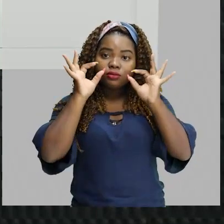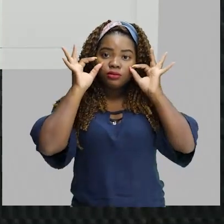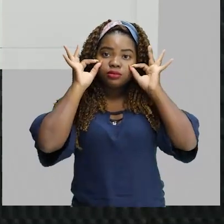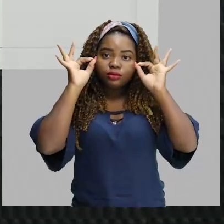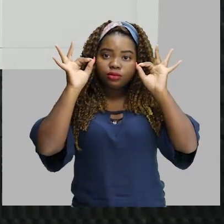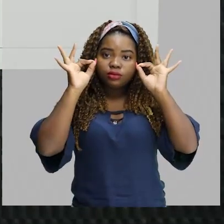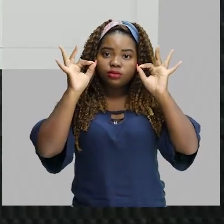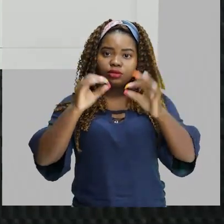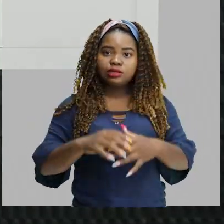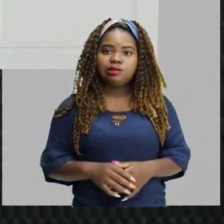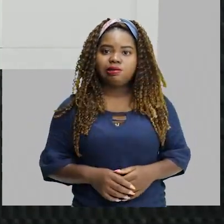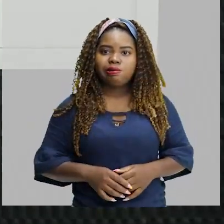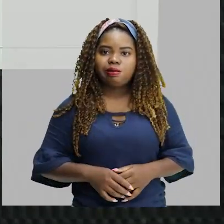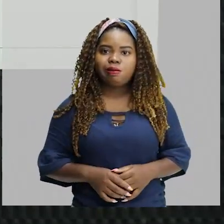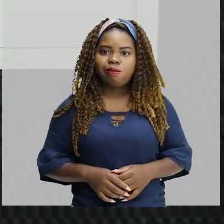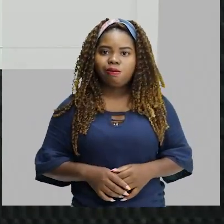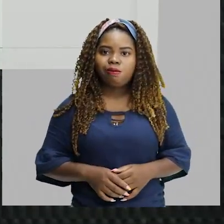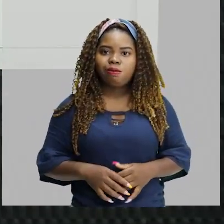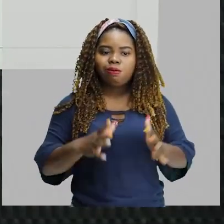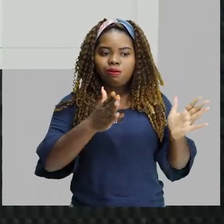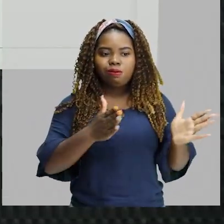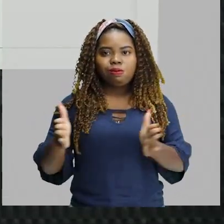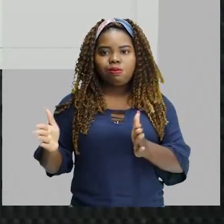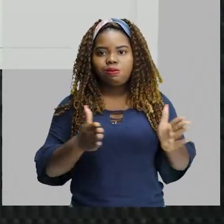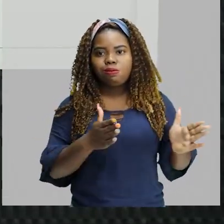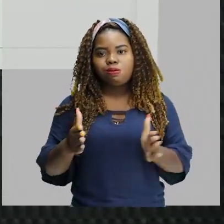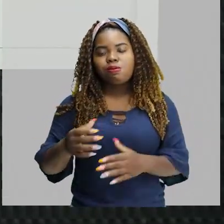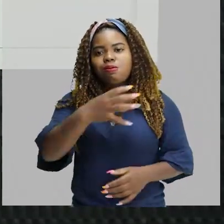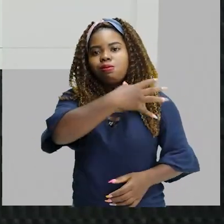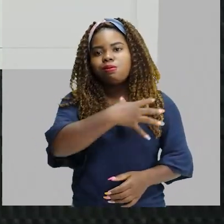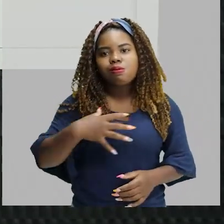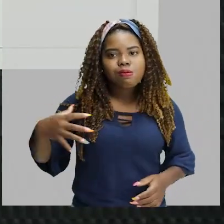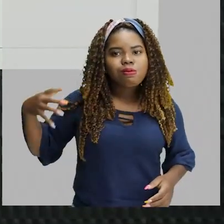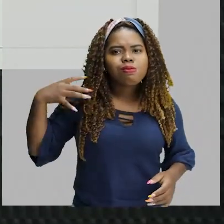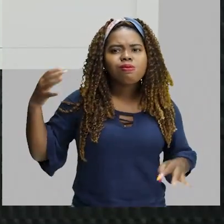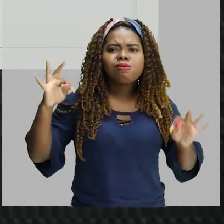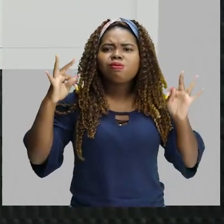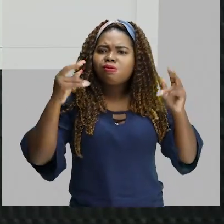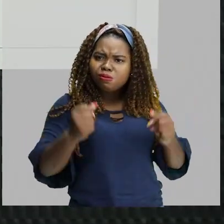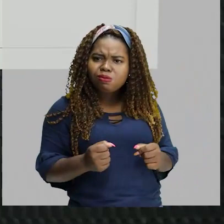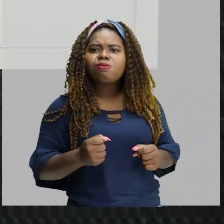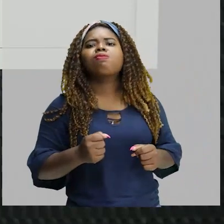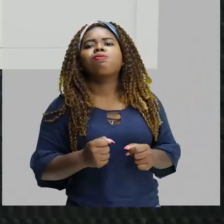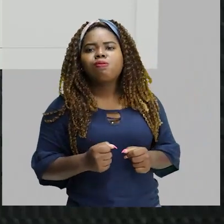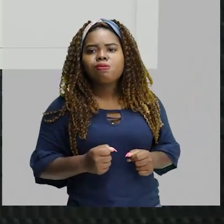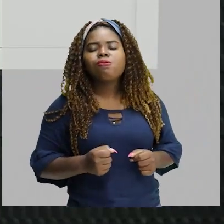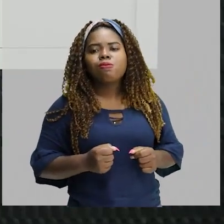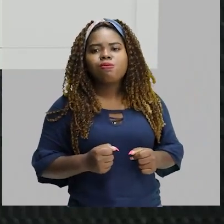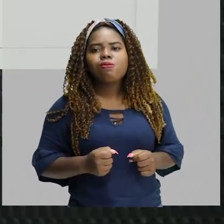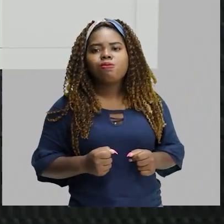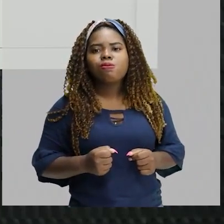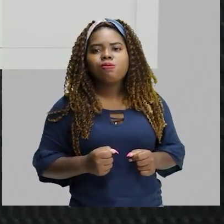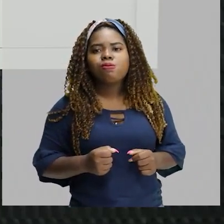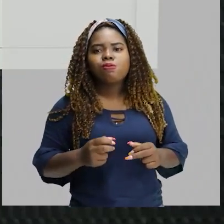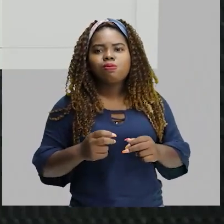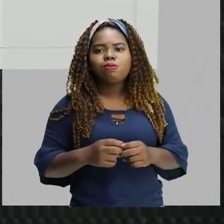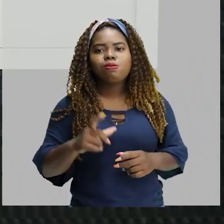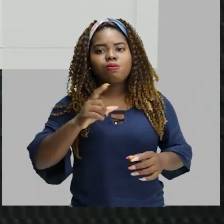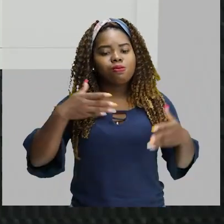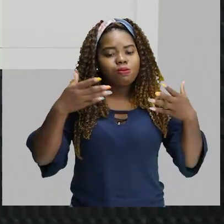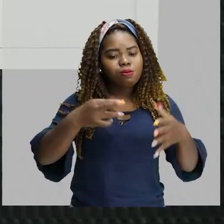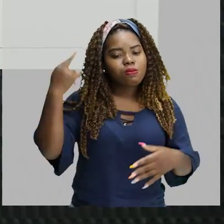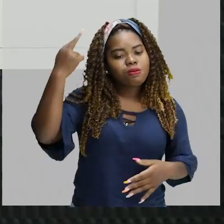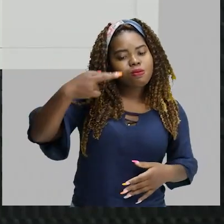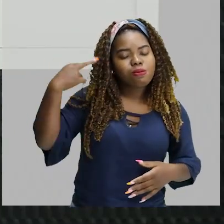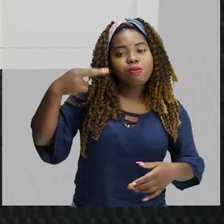e muita atenção em todo este processo aristotélico, tá? Em toda esta coerência a partir do raciocínio, porque aí